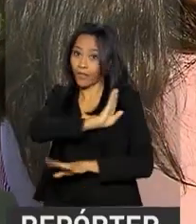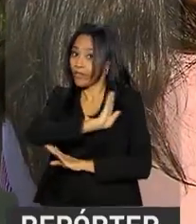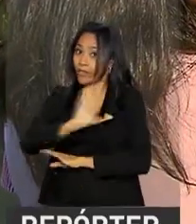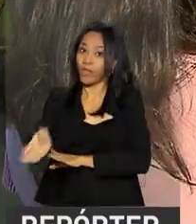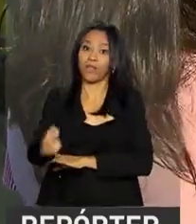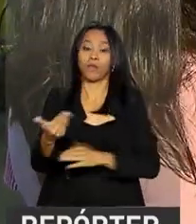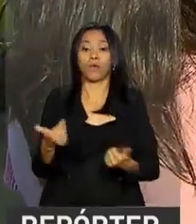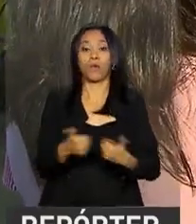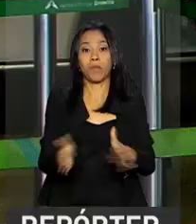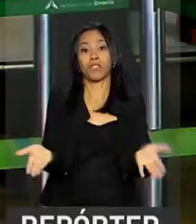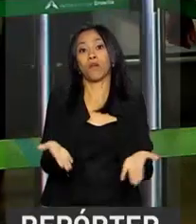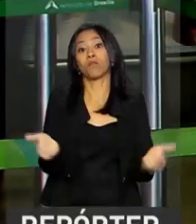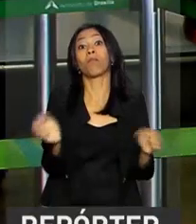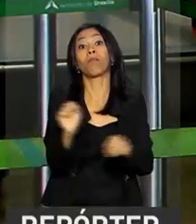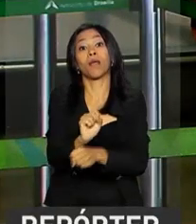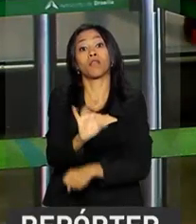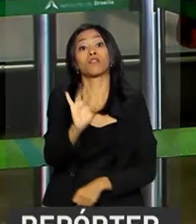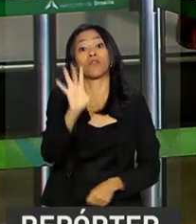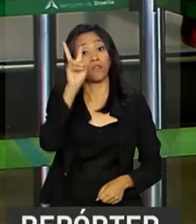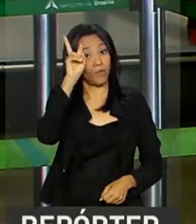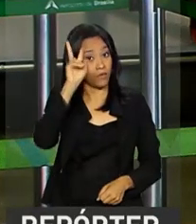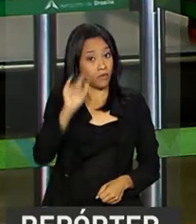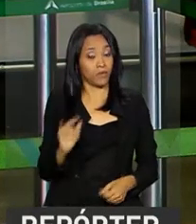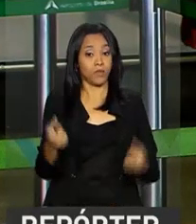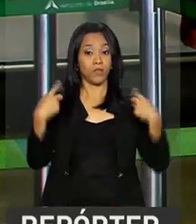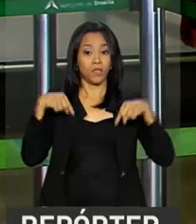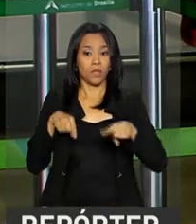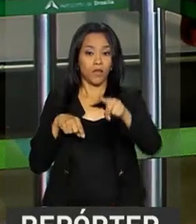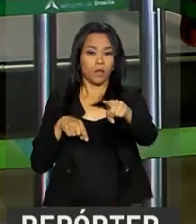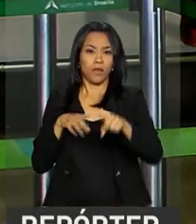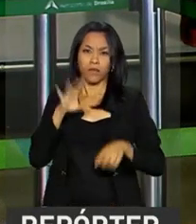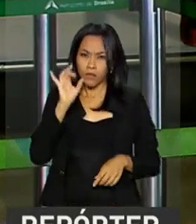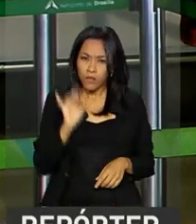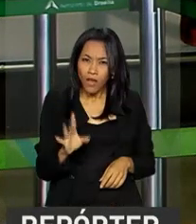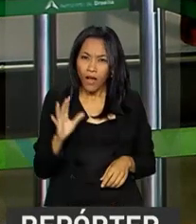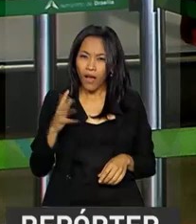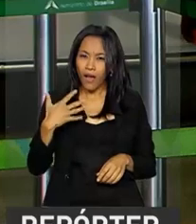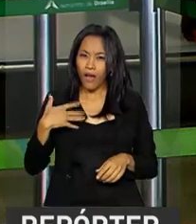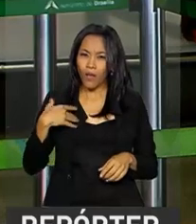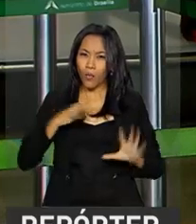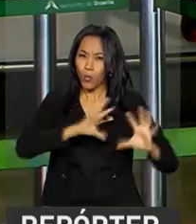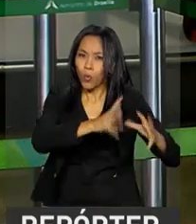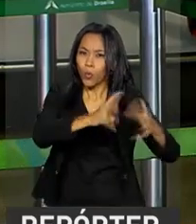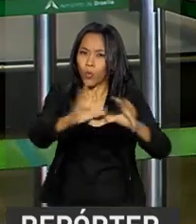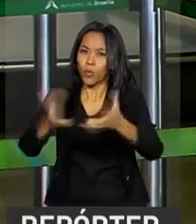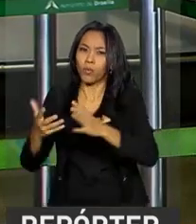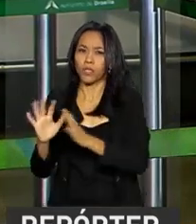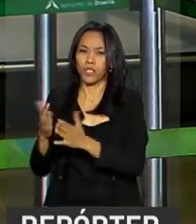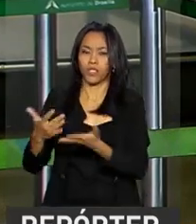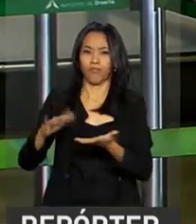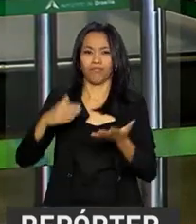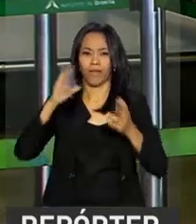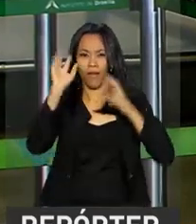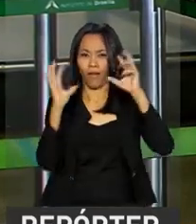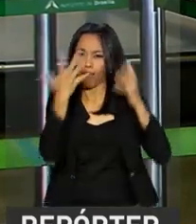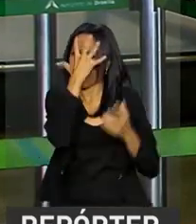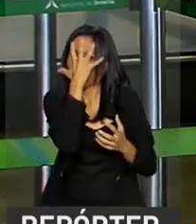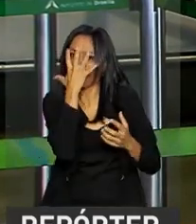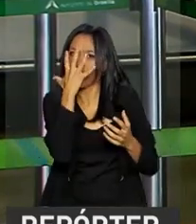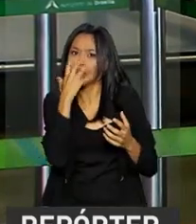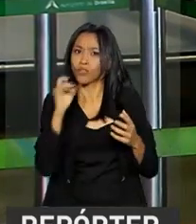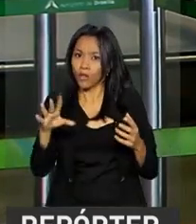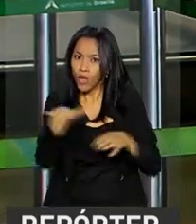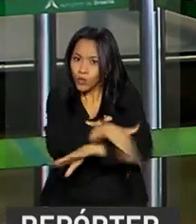começará hoje só para a segunda e essa agitação toda não anima apenas os blocos de carnaval às ruas da cidade também movimenta e